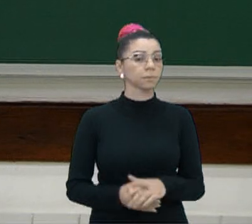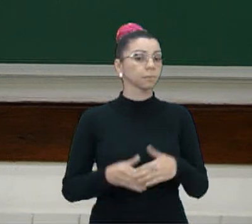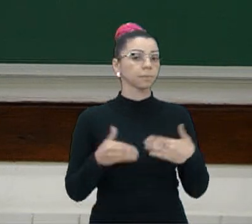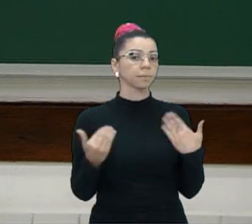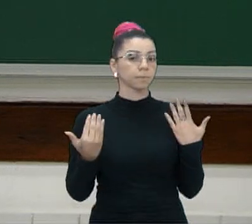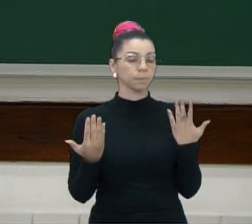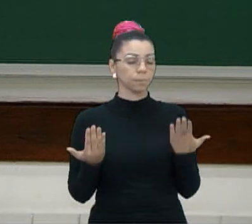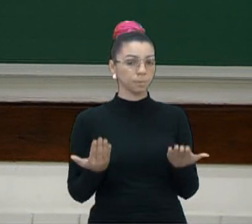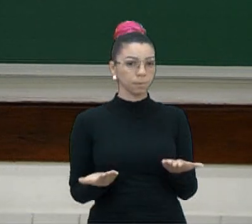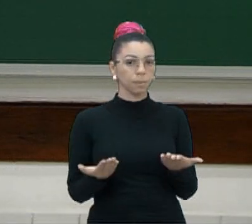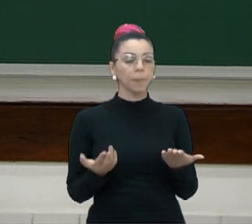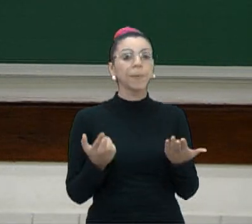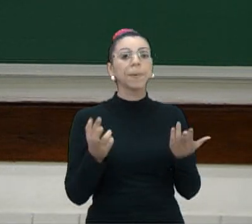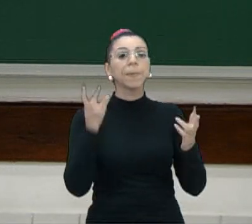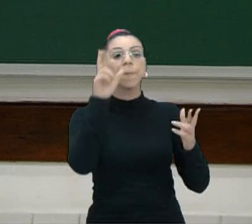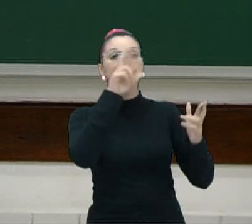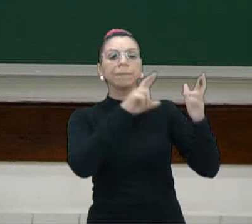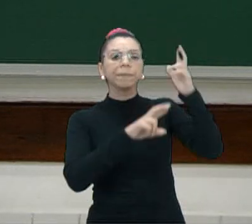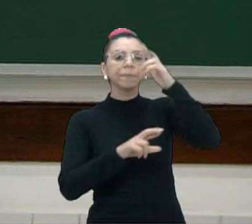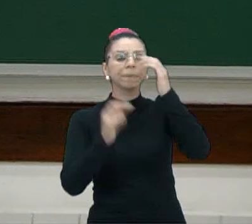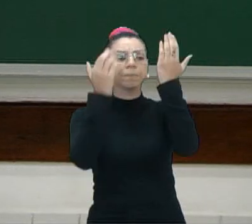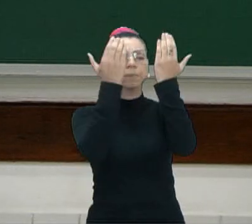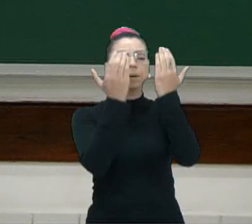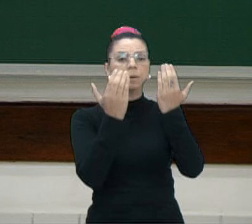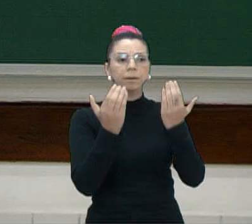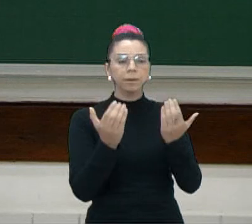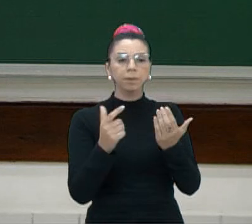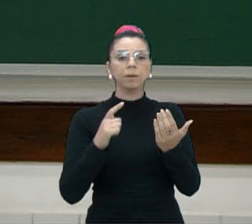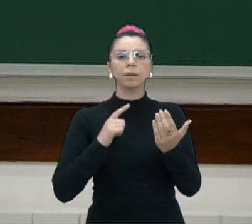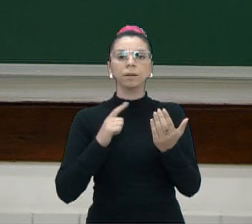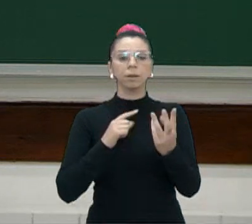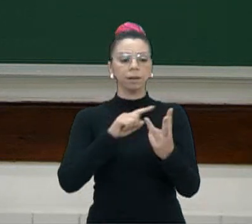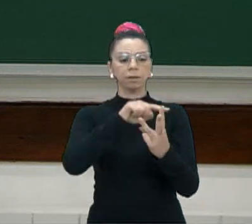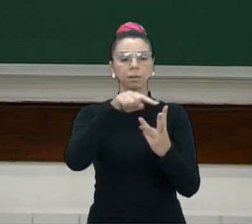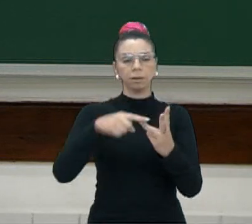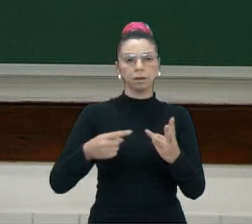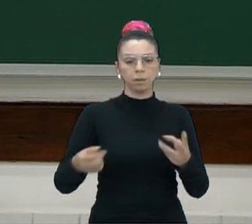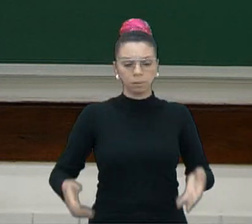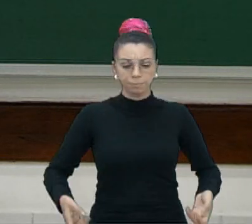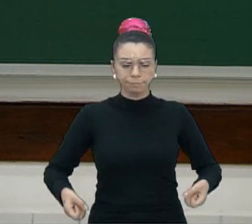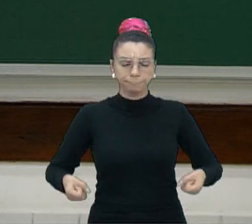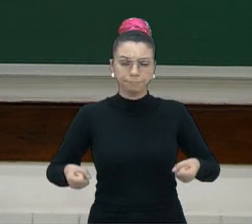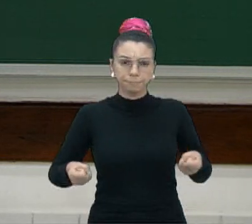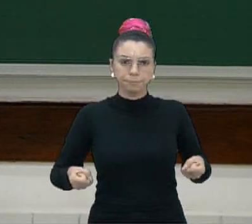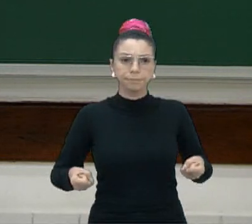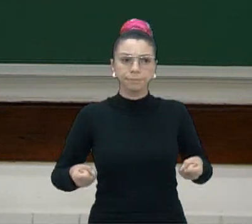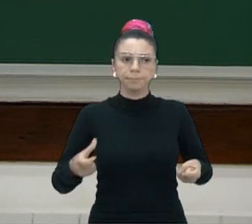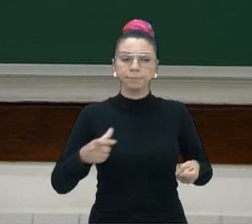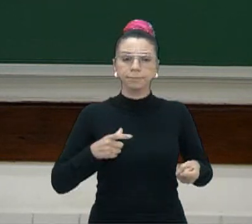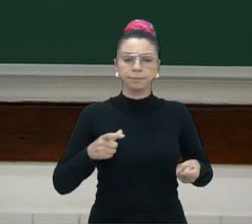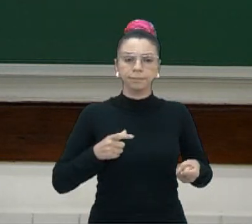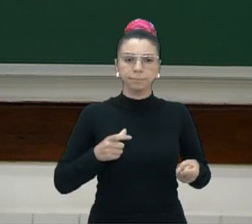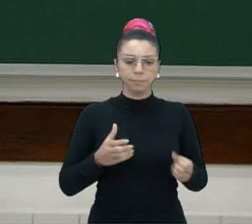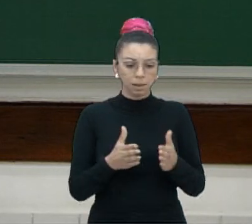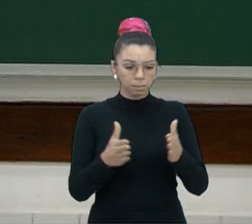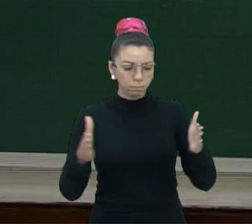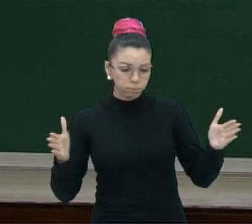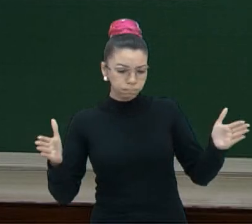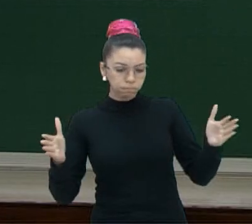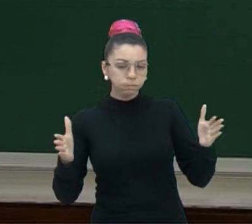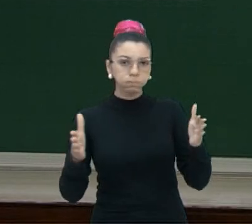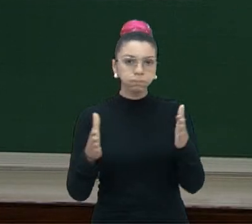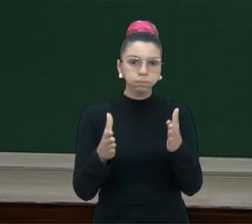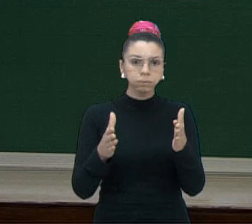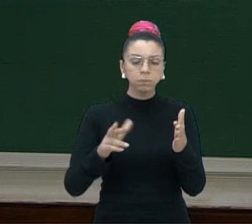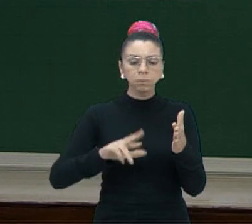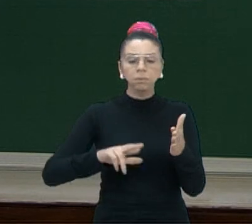Então, observaram bem a imagem, viram que nós temos 3 malas, essas 3 malas elas possuem tamanhos